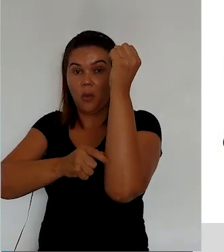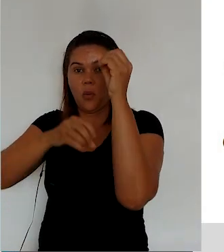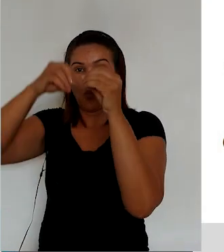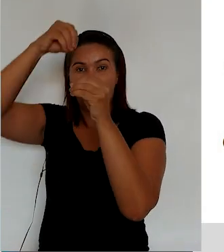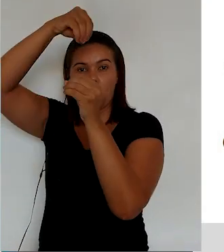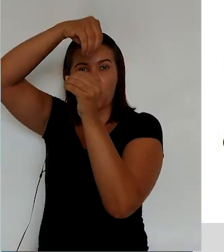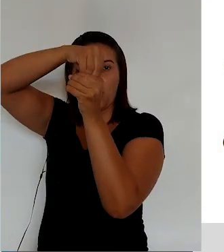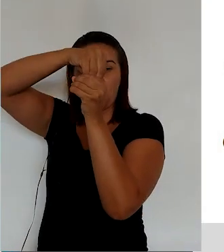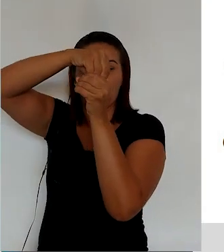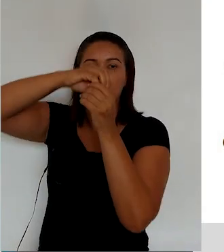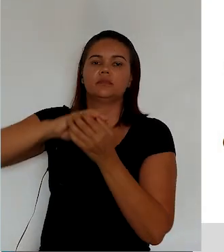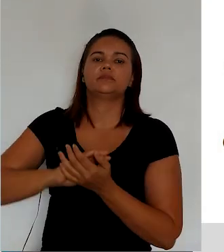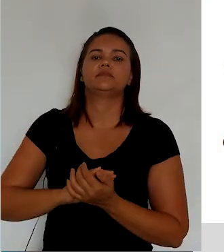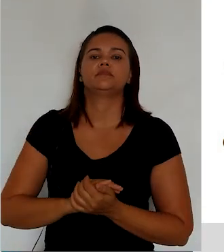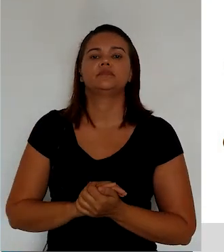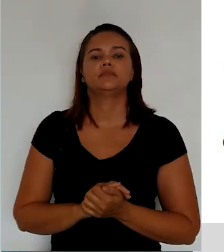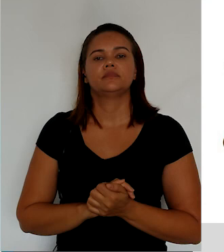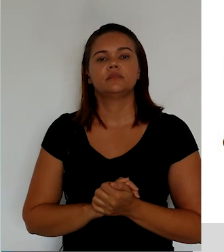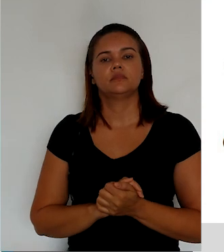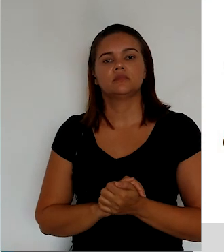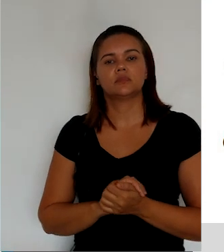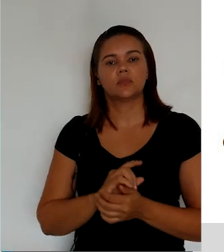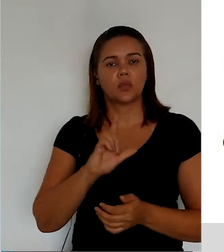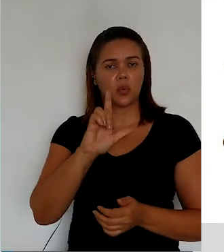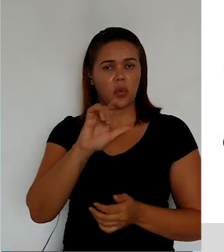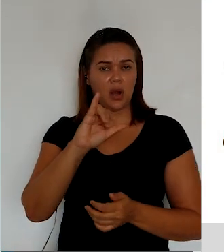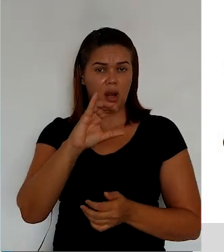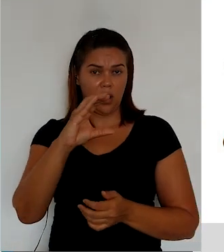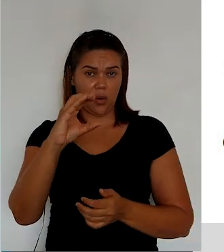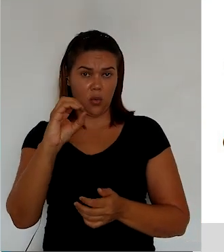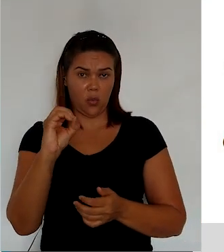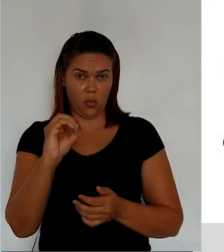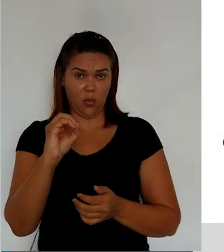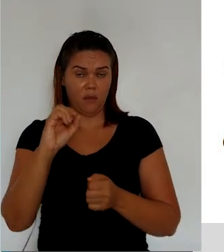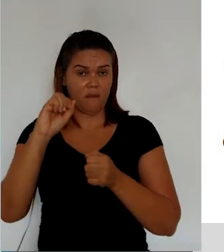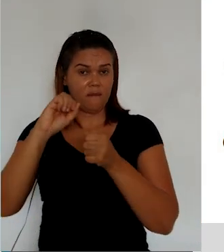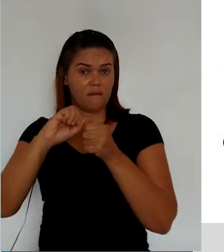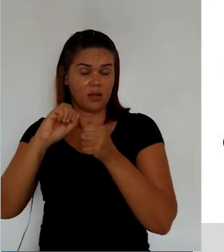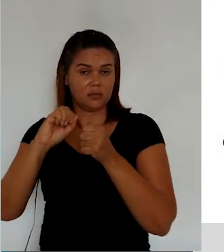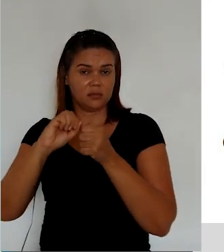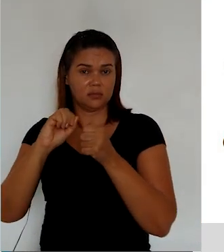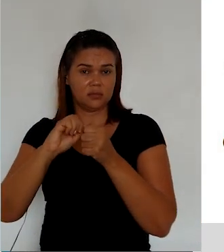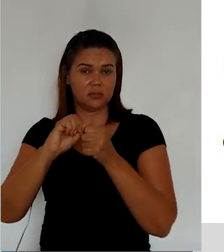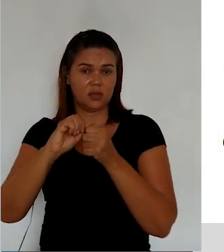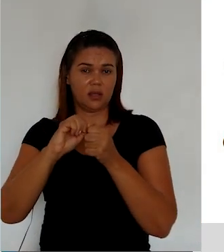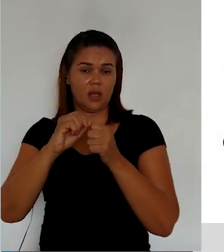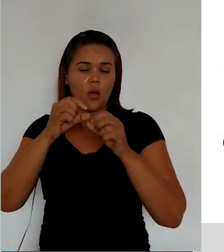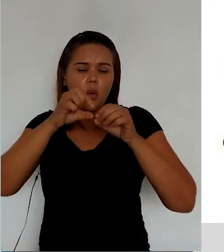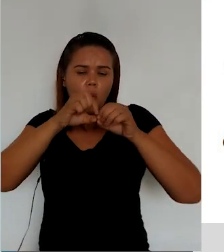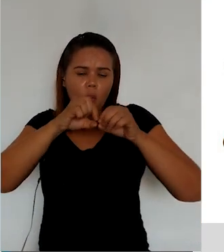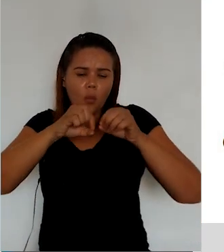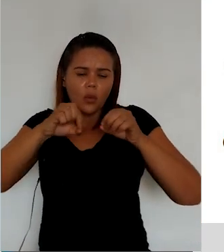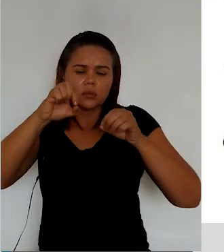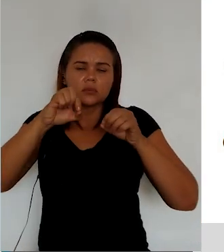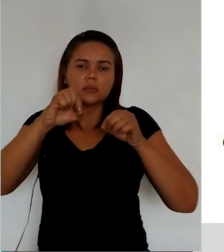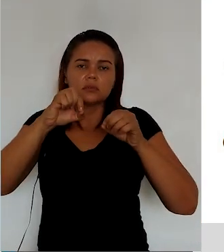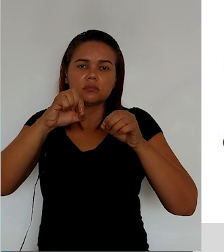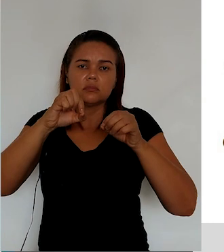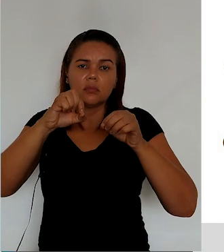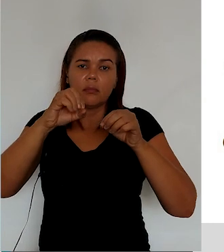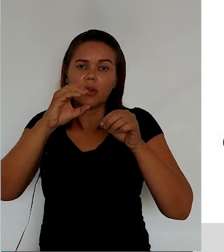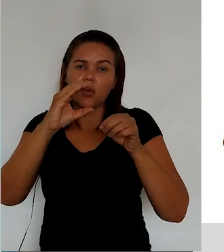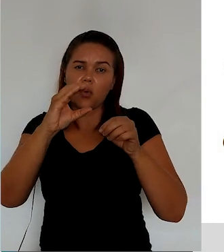A produção do líquor é realizada nos ventrículos pelo plexo coroide, que